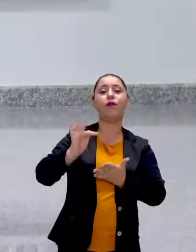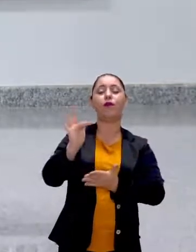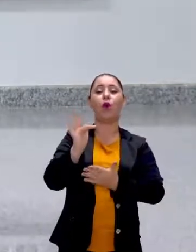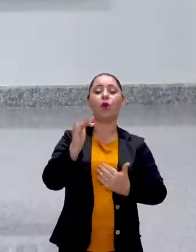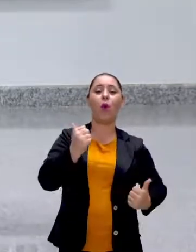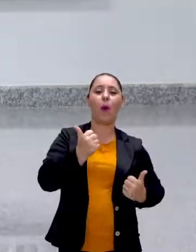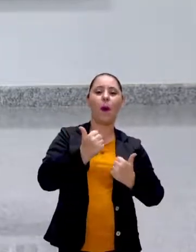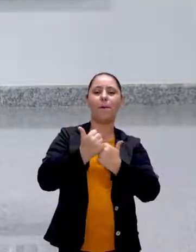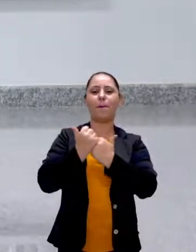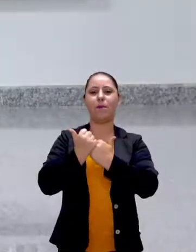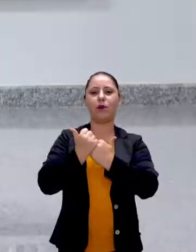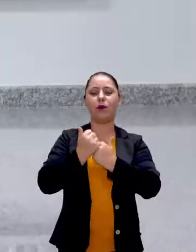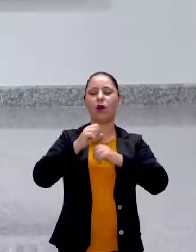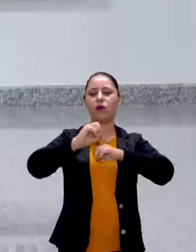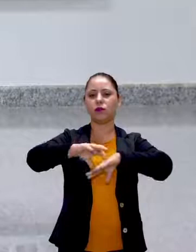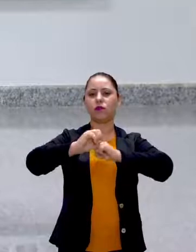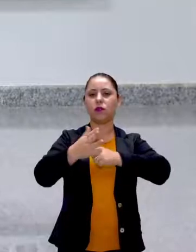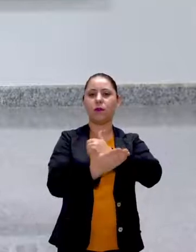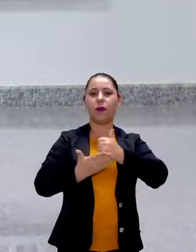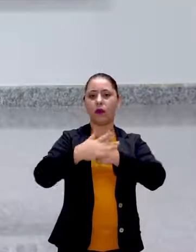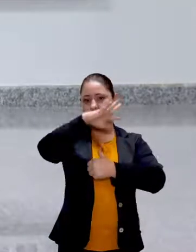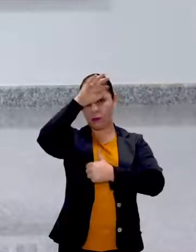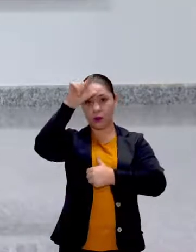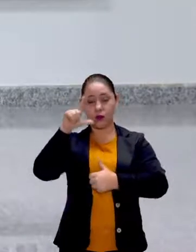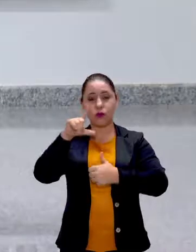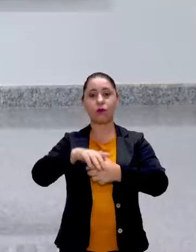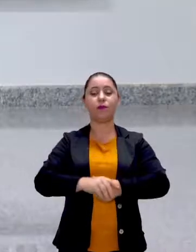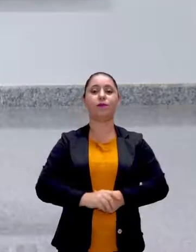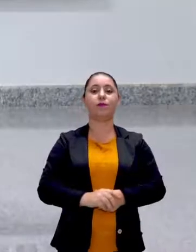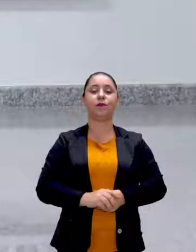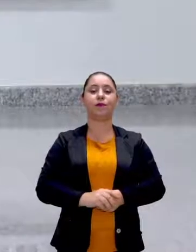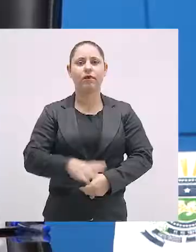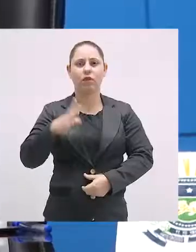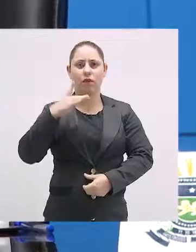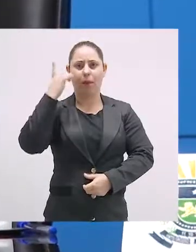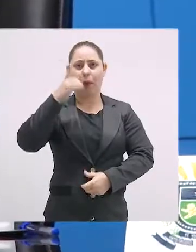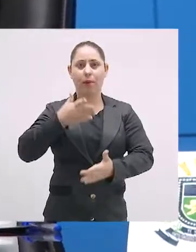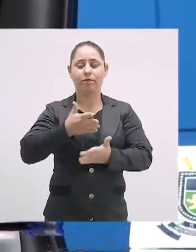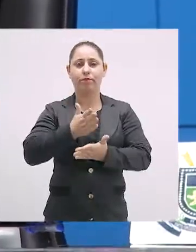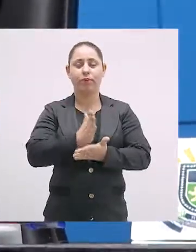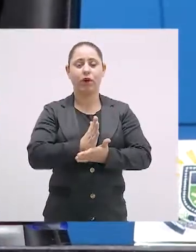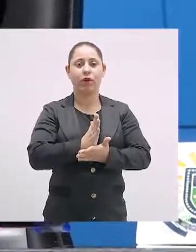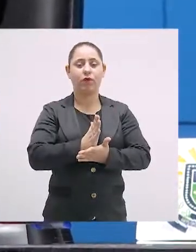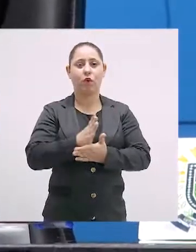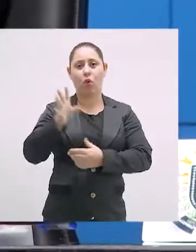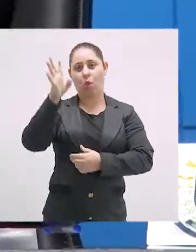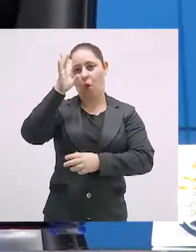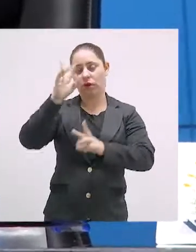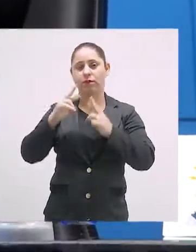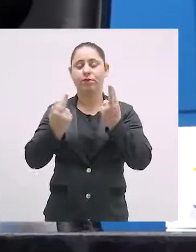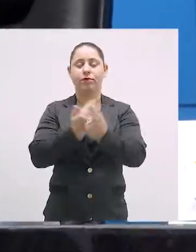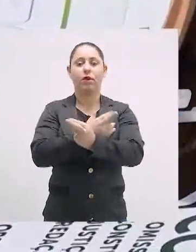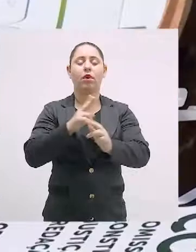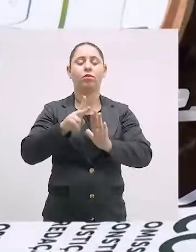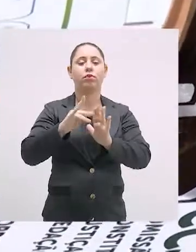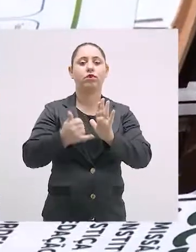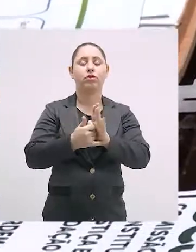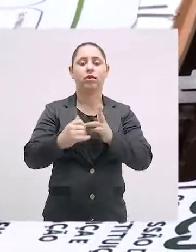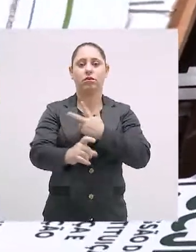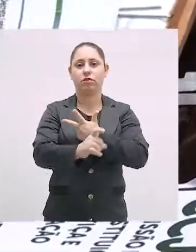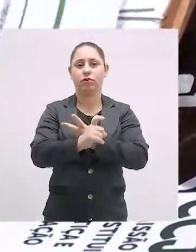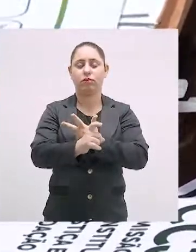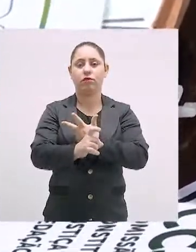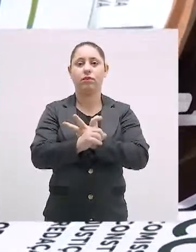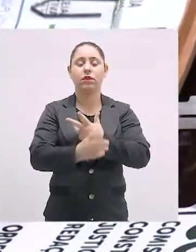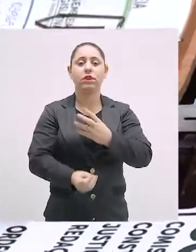com fundação para dar suporte à educação básica em Mato Grosso do Sul. Os deputados aprovaram na última quarta-feira projeto de